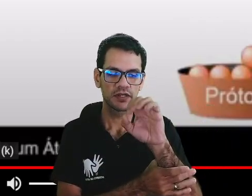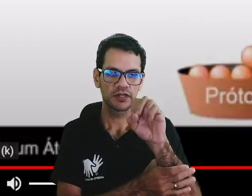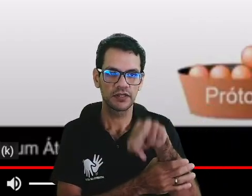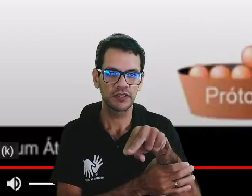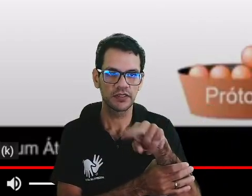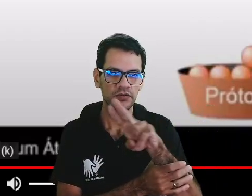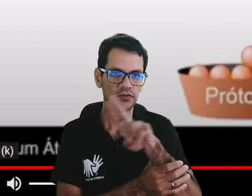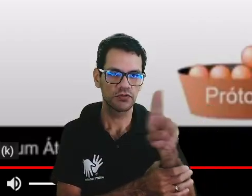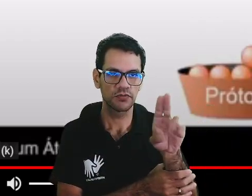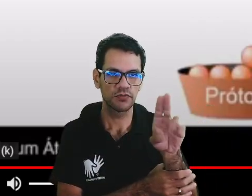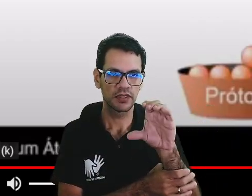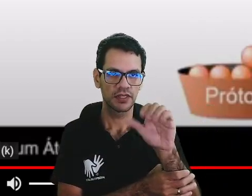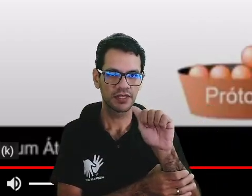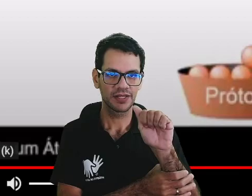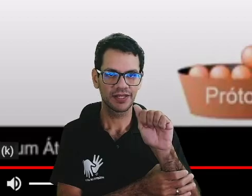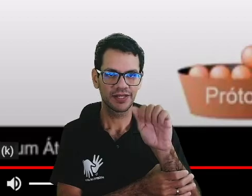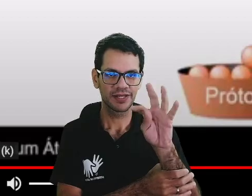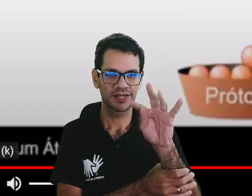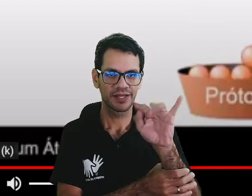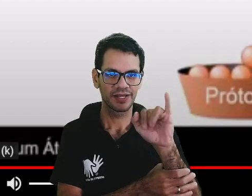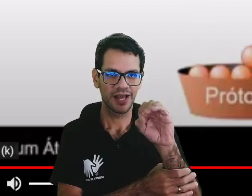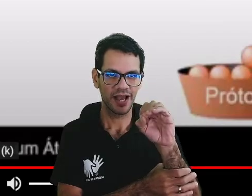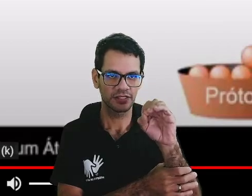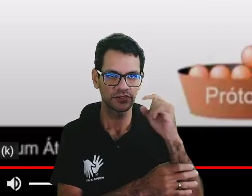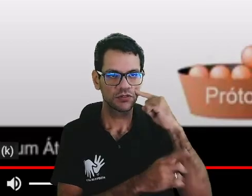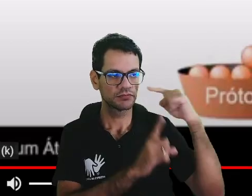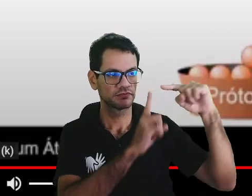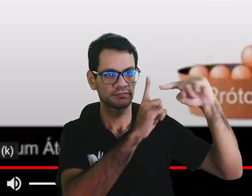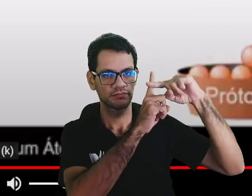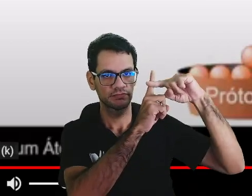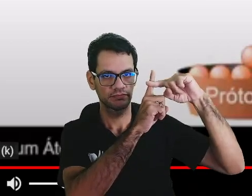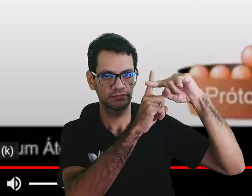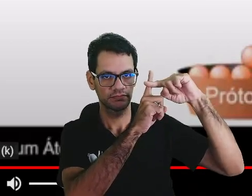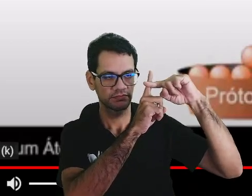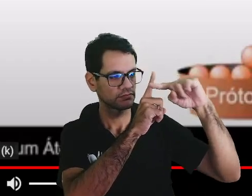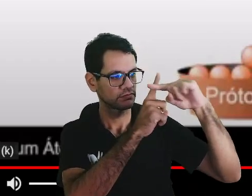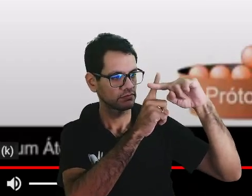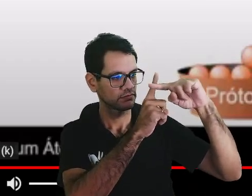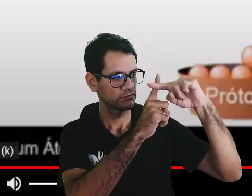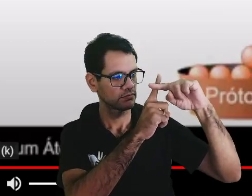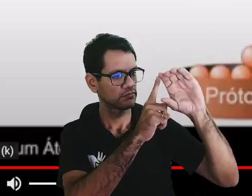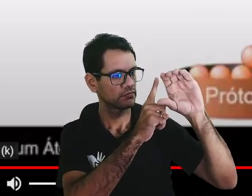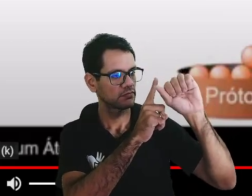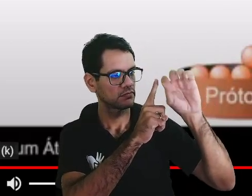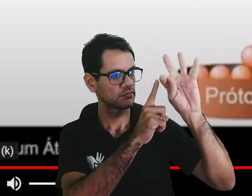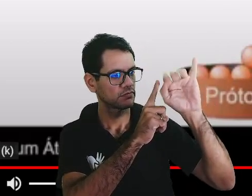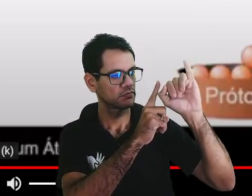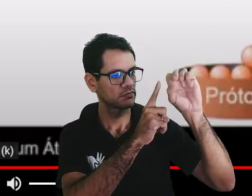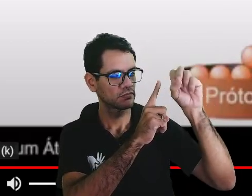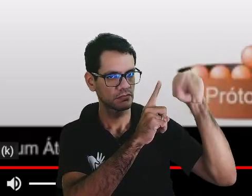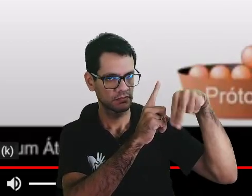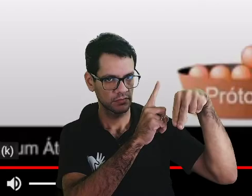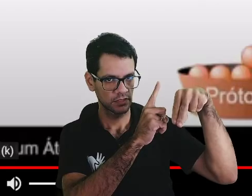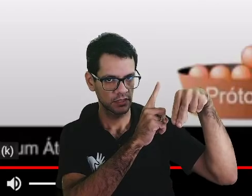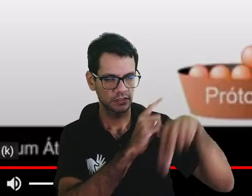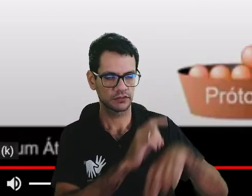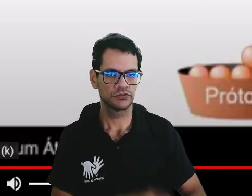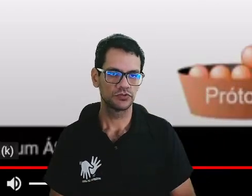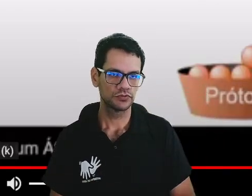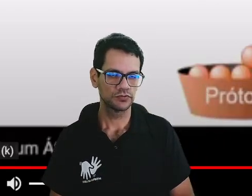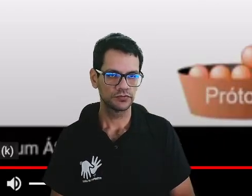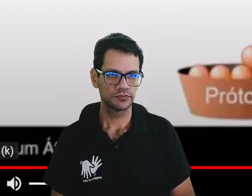lá. Um íon positivo se chama cátion, tá? Então, quis pegar o lítio para vocês conseguirem ver